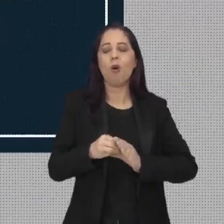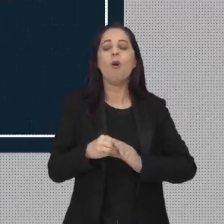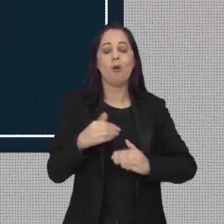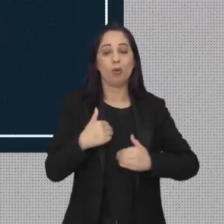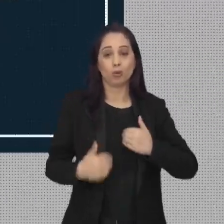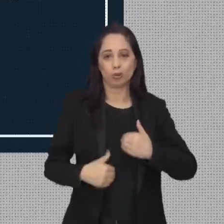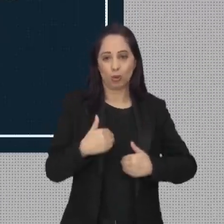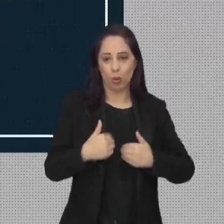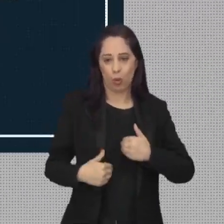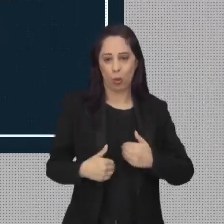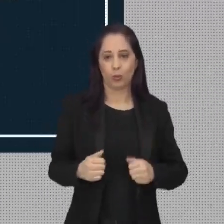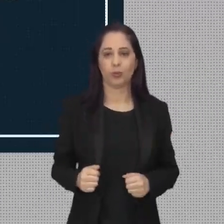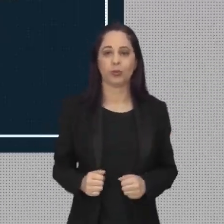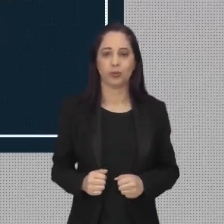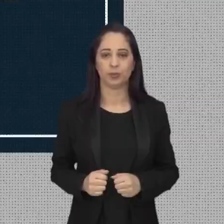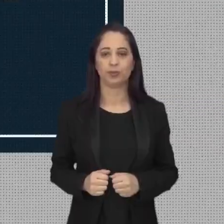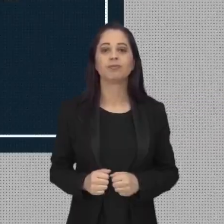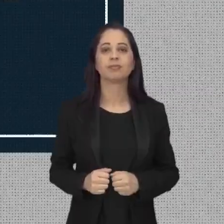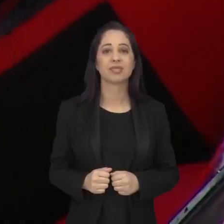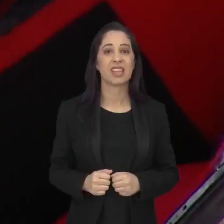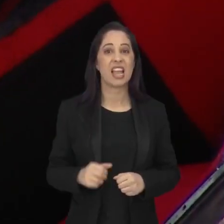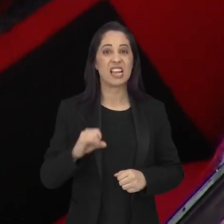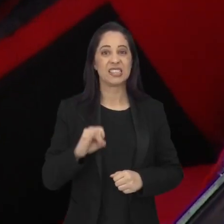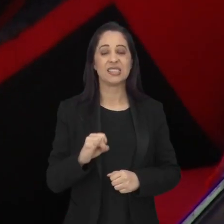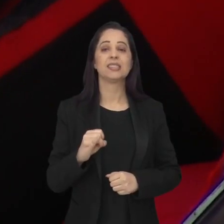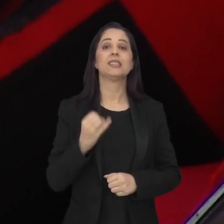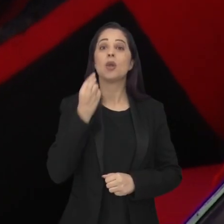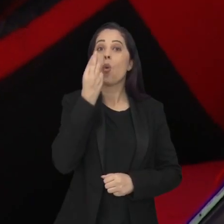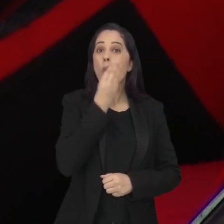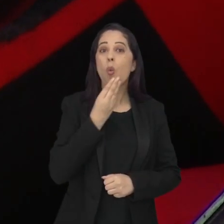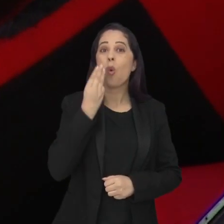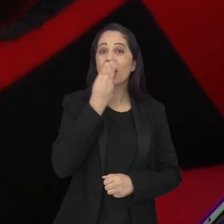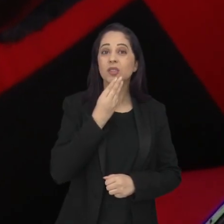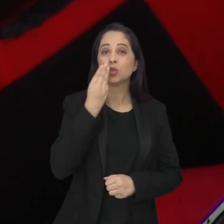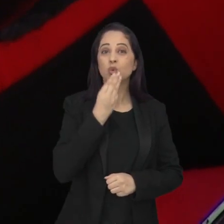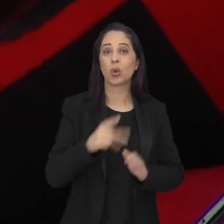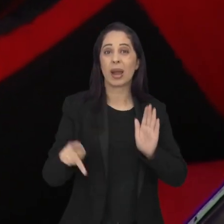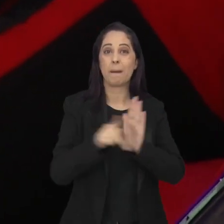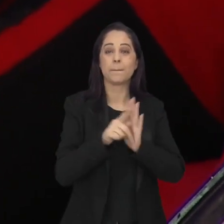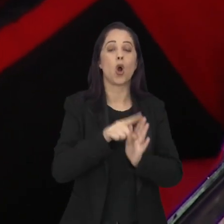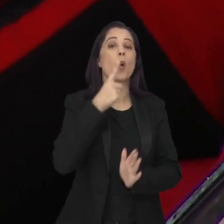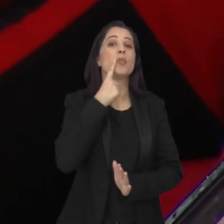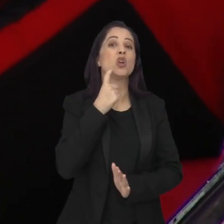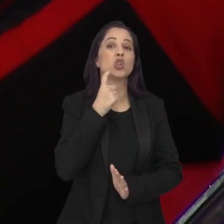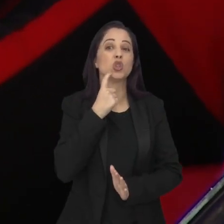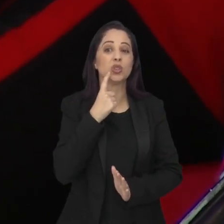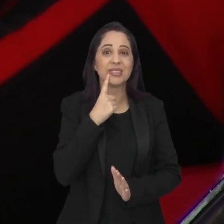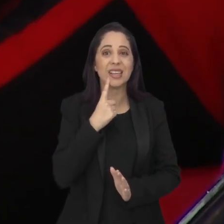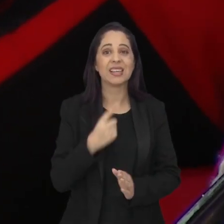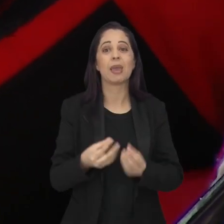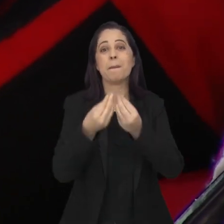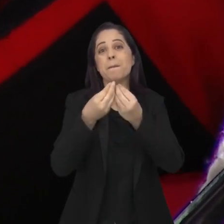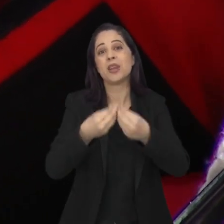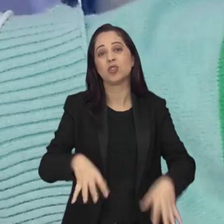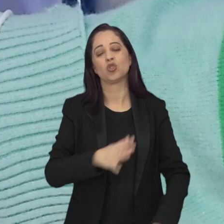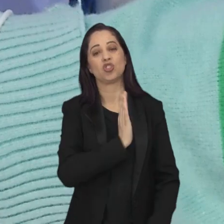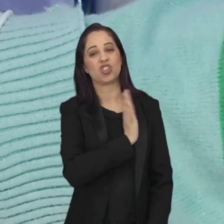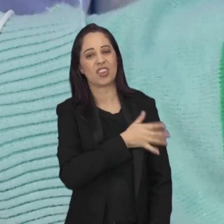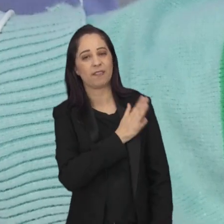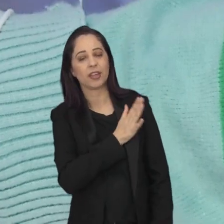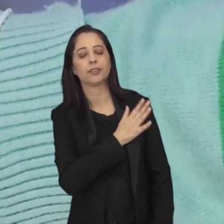organismo e fornecer energia ao corpo. O aumento da taxa de açúcar no sangue pode provocar complicações no